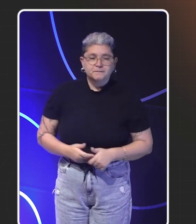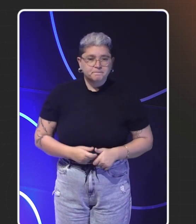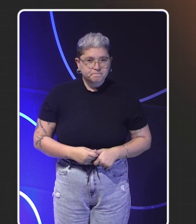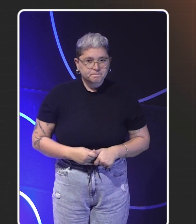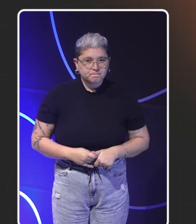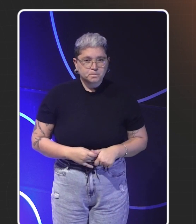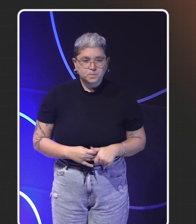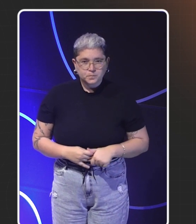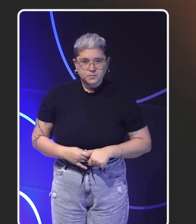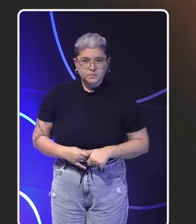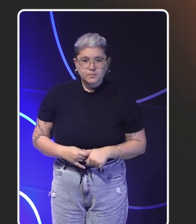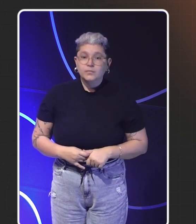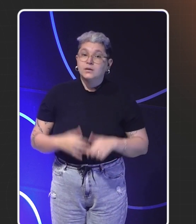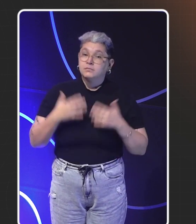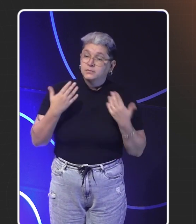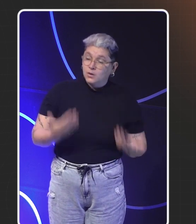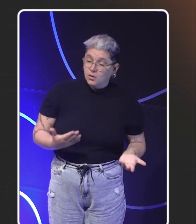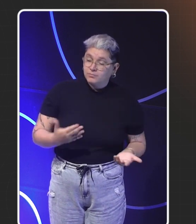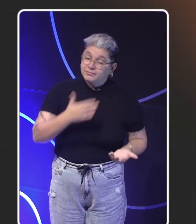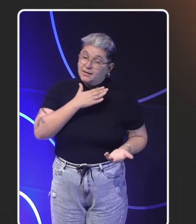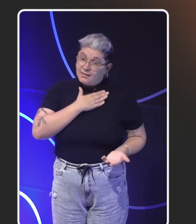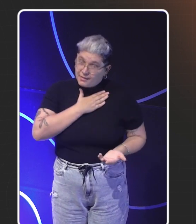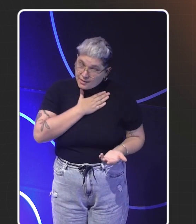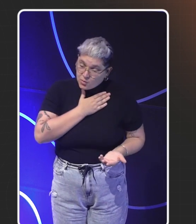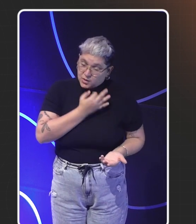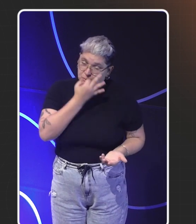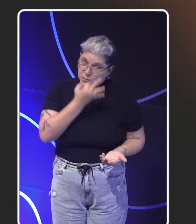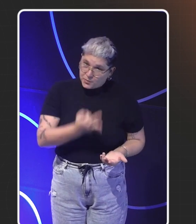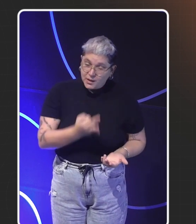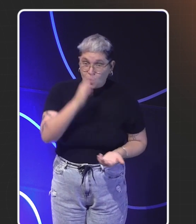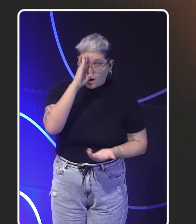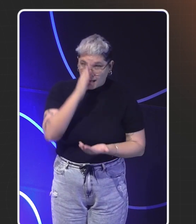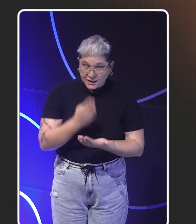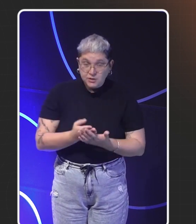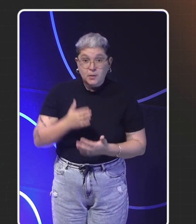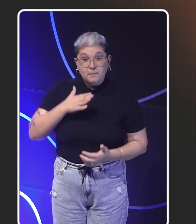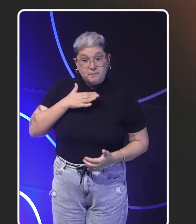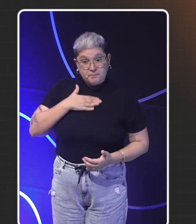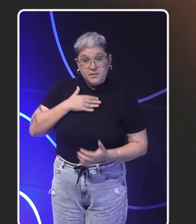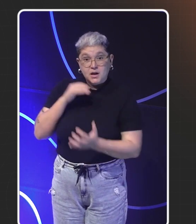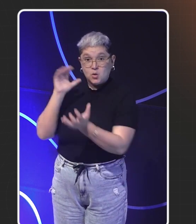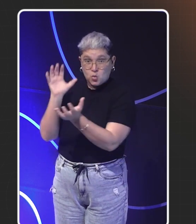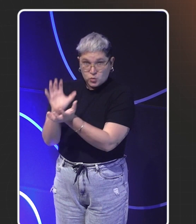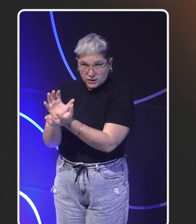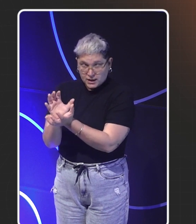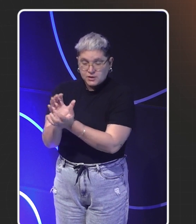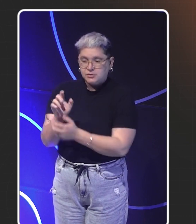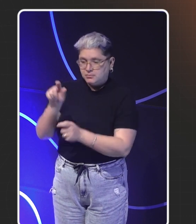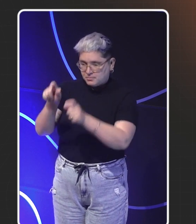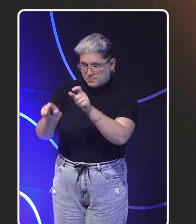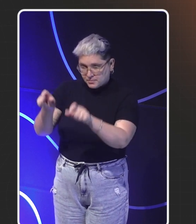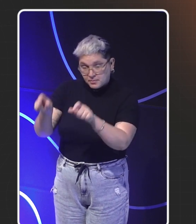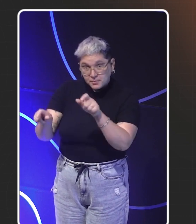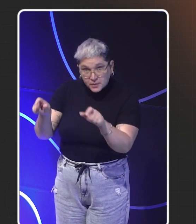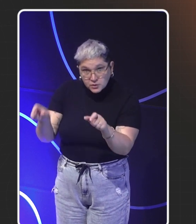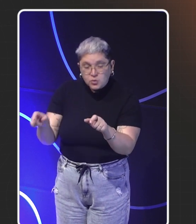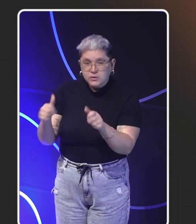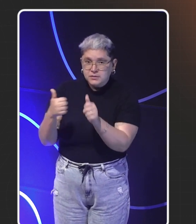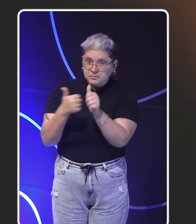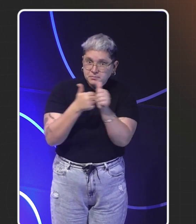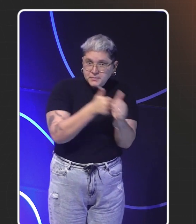Olha, eu acredito que na minha comunidade, né, as pessoas que me seguem,